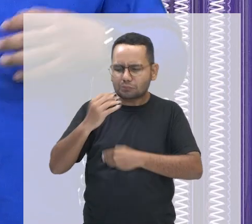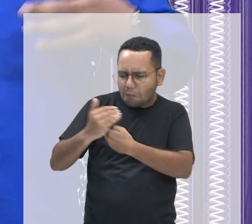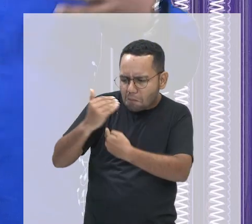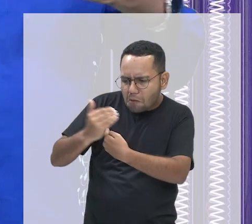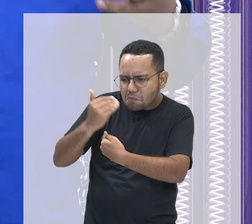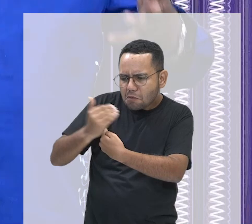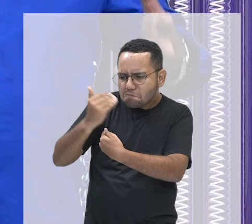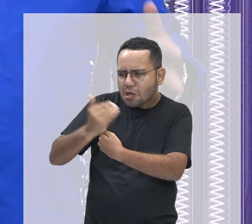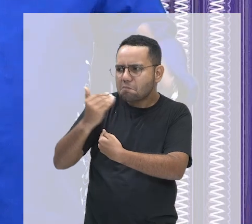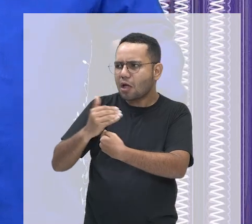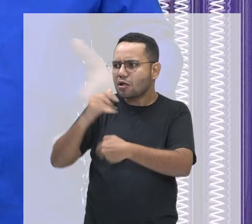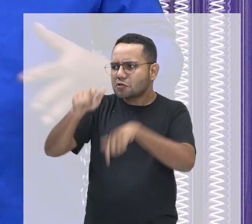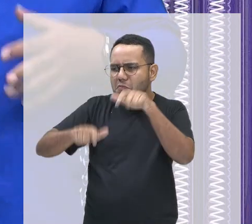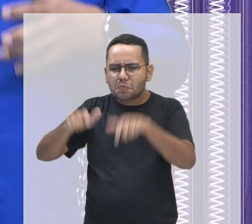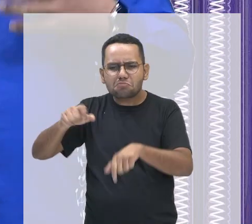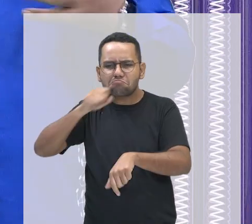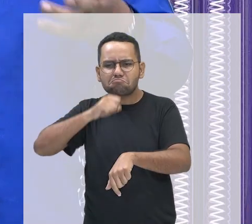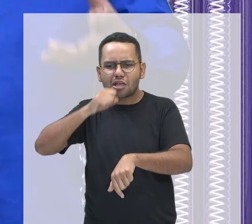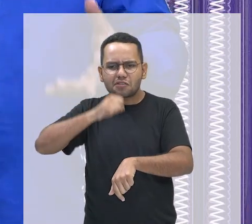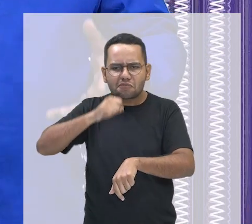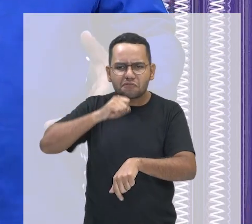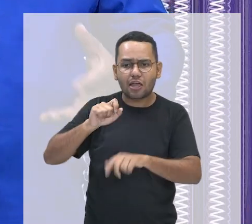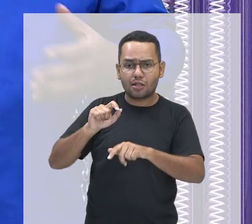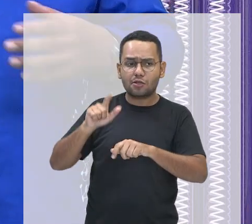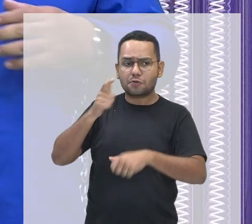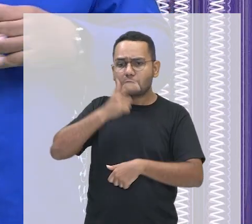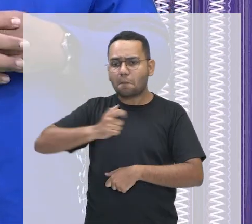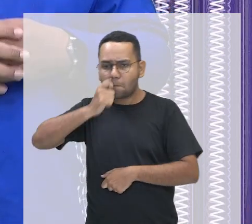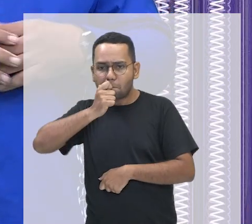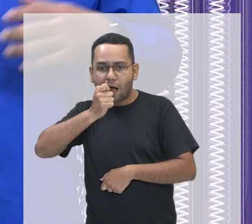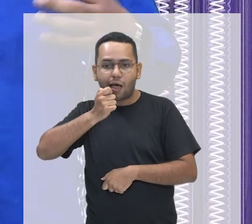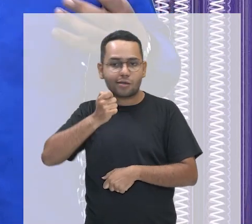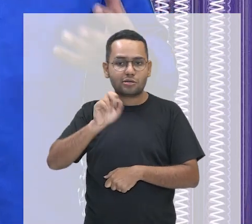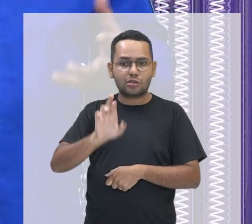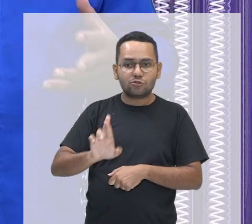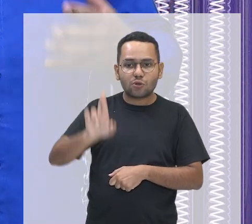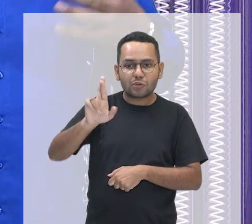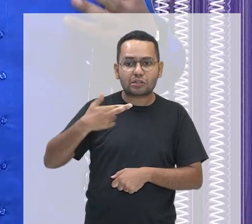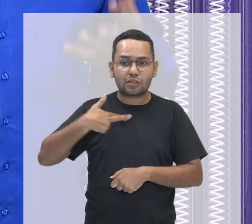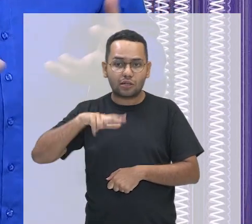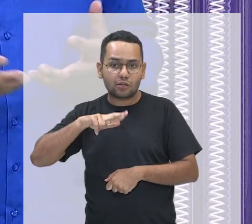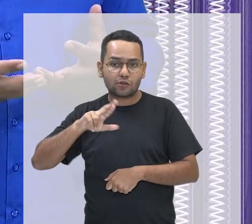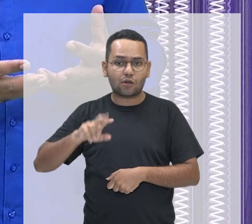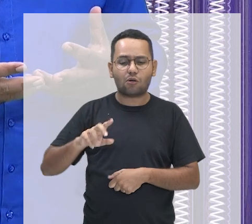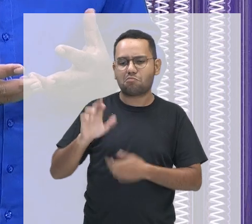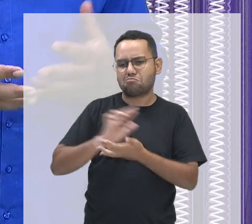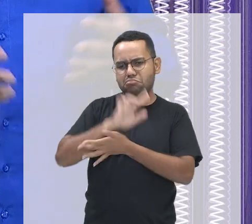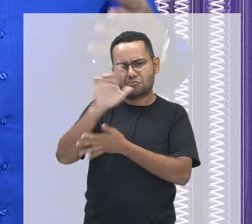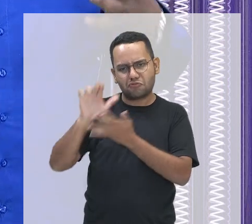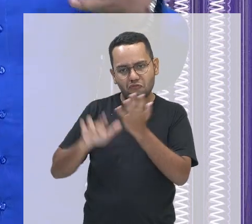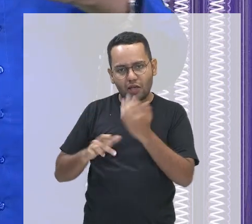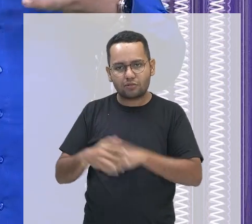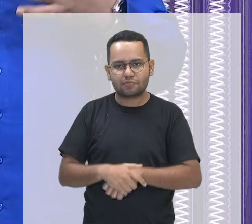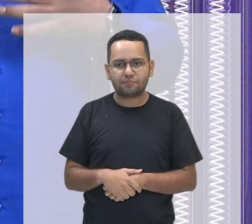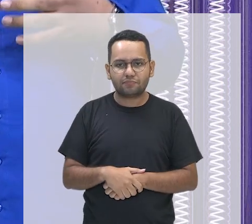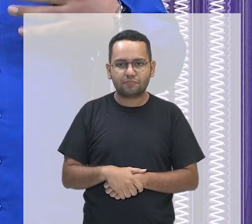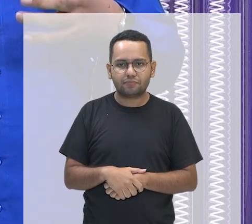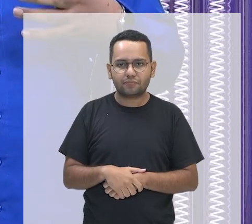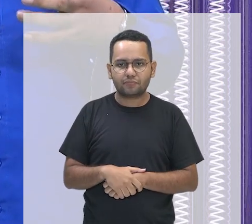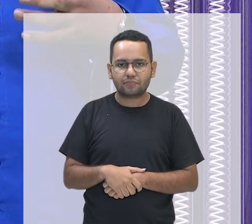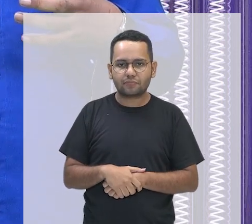pessoas mais velhas, dos nossos pais, dos nossos líderes religiosos, dos nossos avós, dos nossos professores.